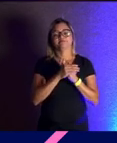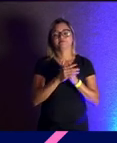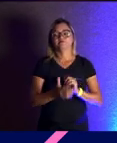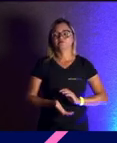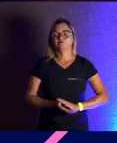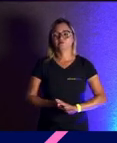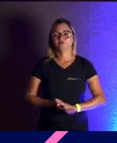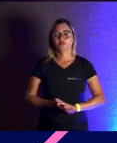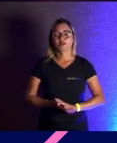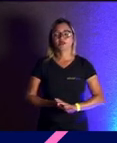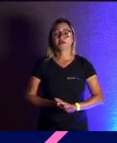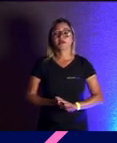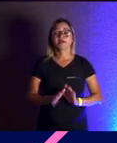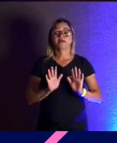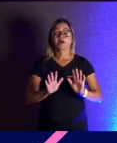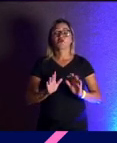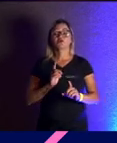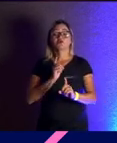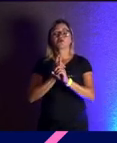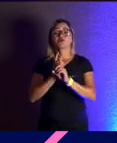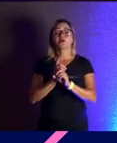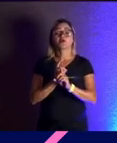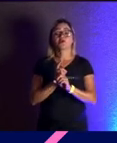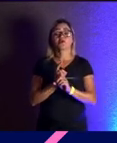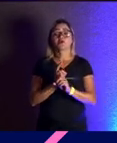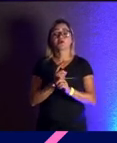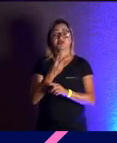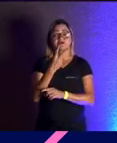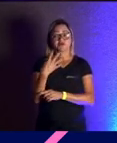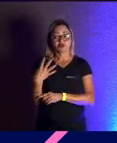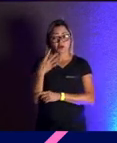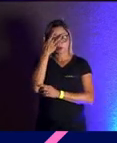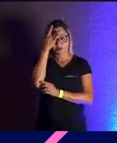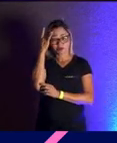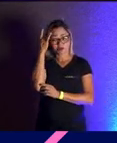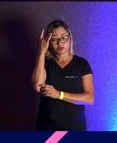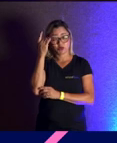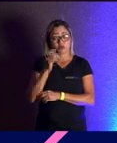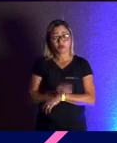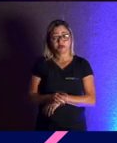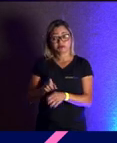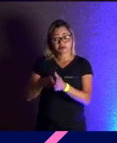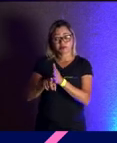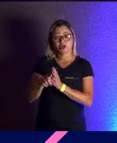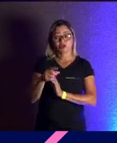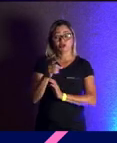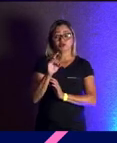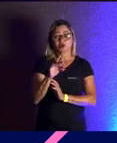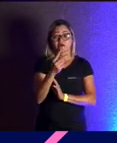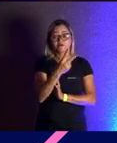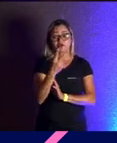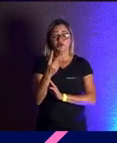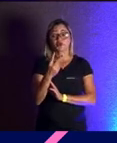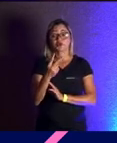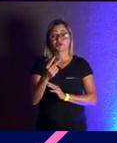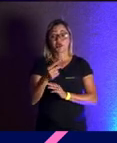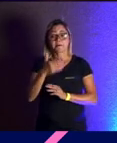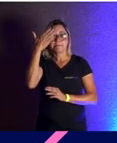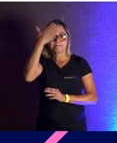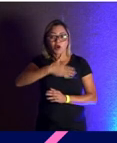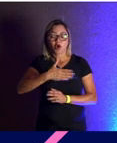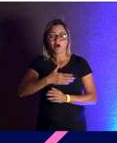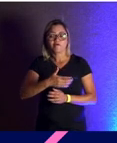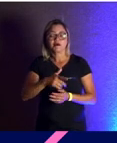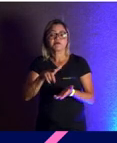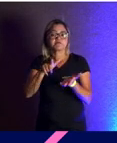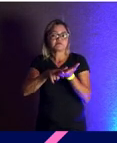E aí a gente conseguiu expor, pelo menos dessas 24 pessoas, pelo menos 22, a gente tem um documento de prova